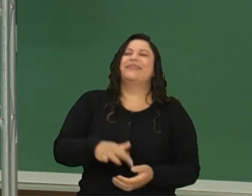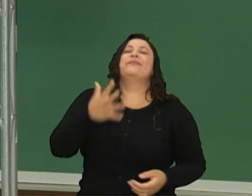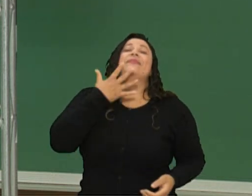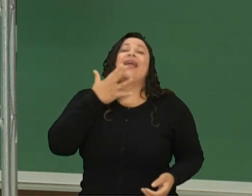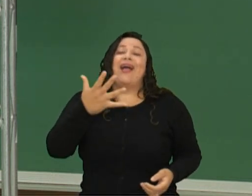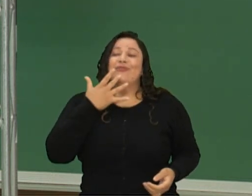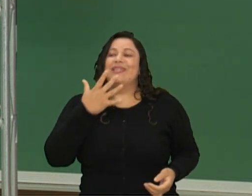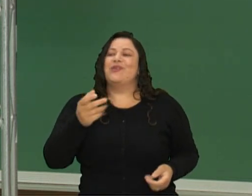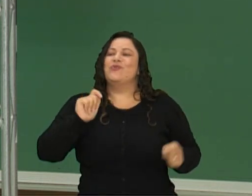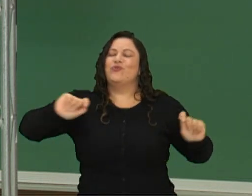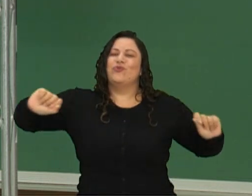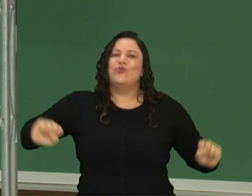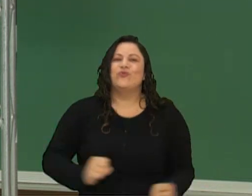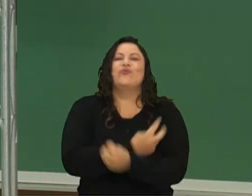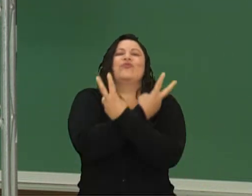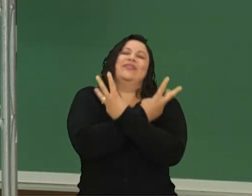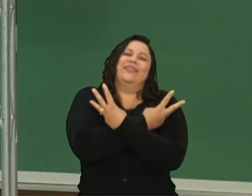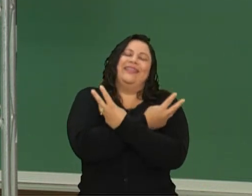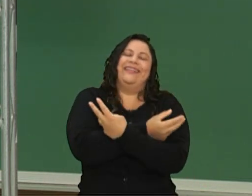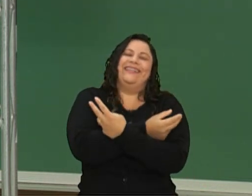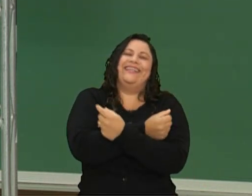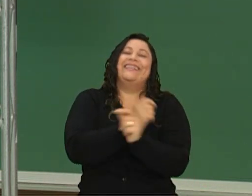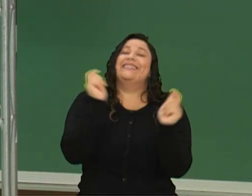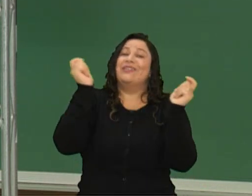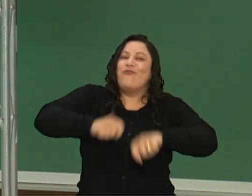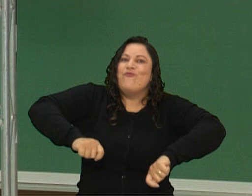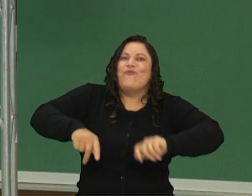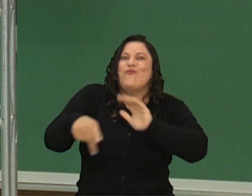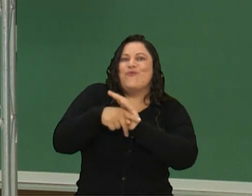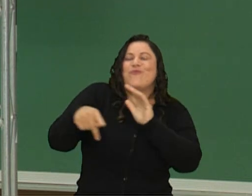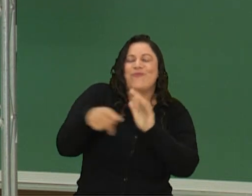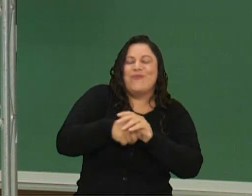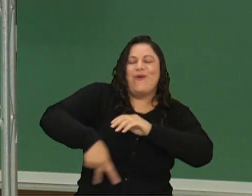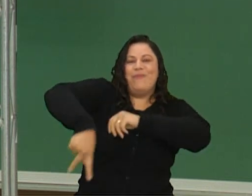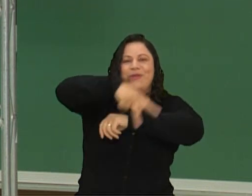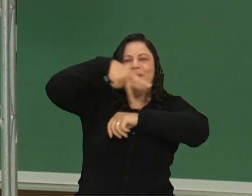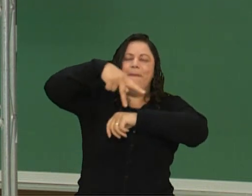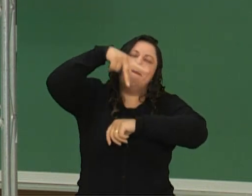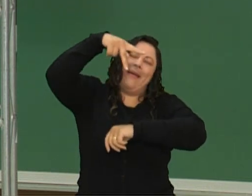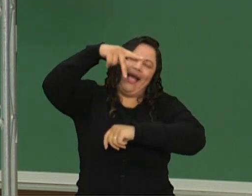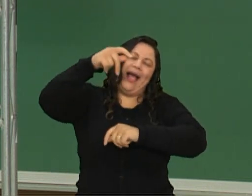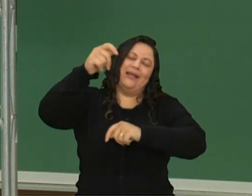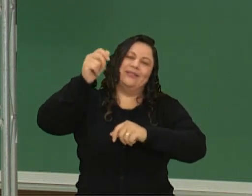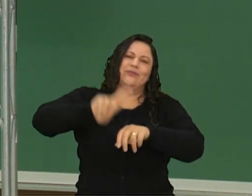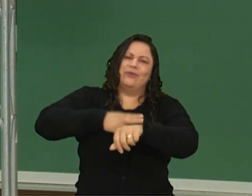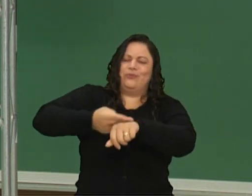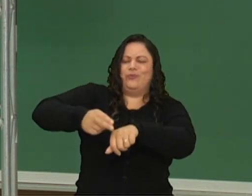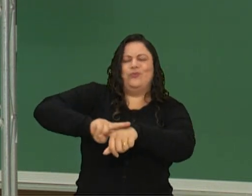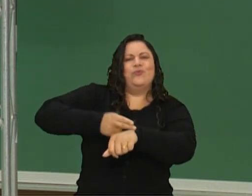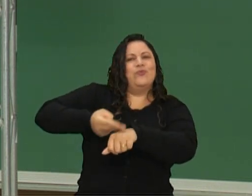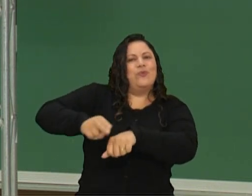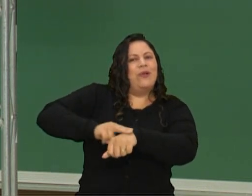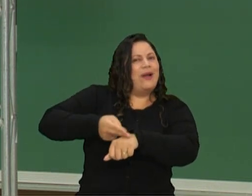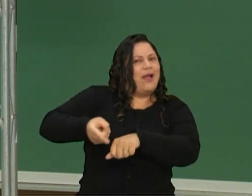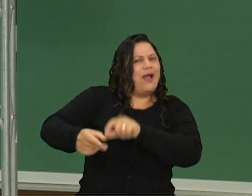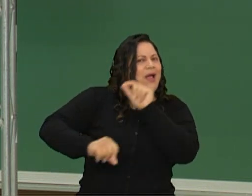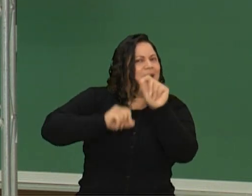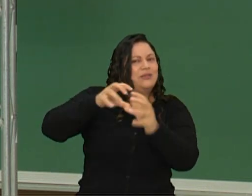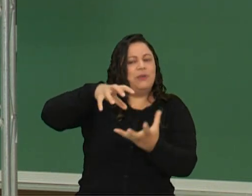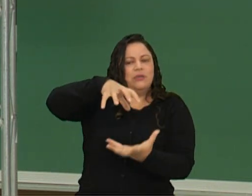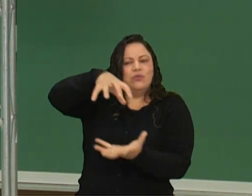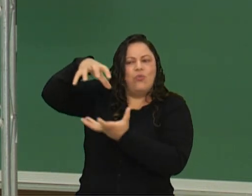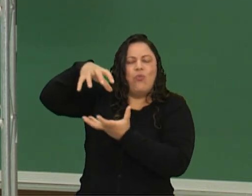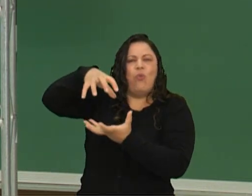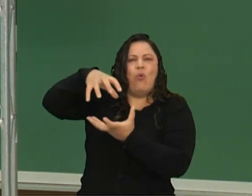foi industrializado e nós temos agora a Páscoa, os ovos de chocolate. Mas não faz parte. O ovo, originalmente, tinha a ver lá com a